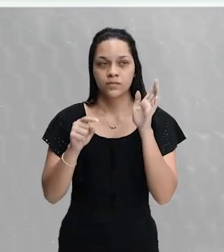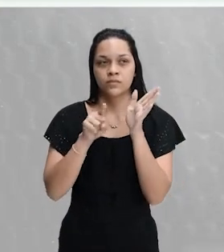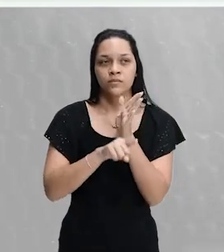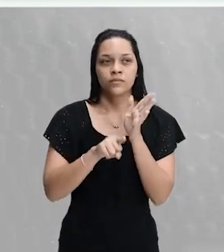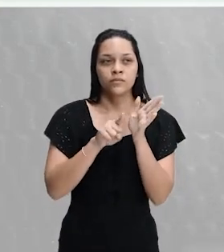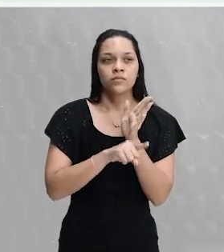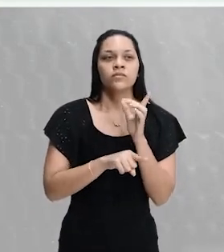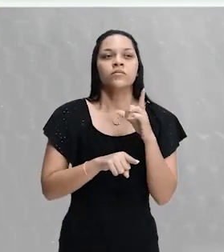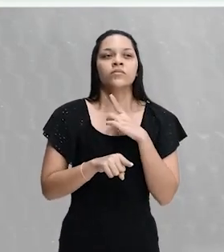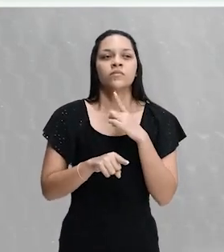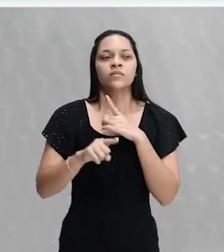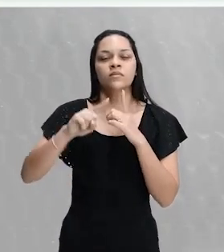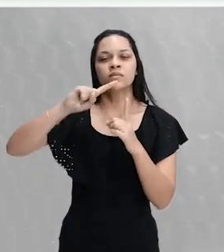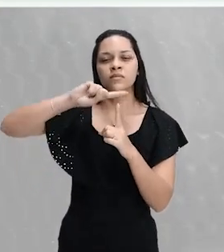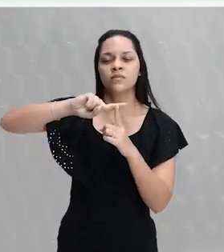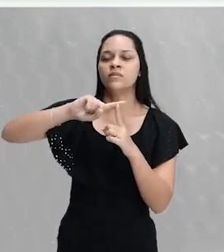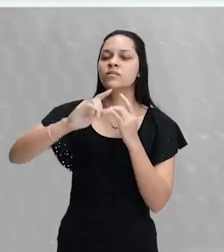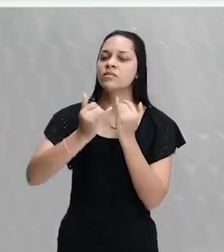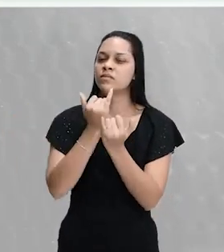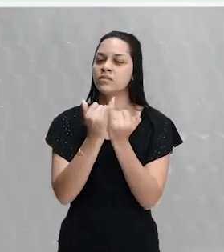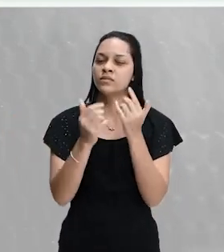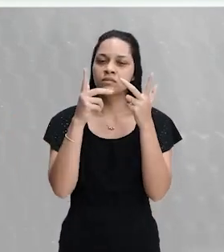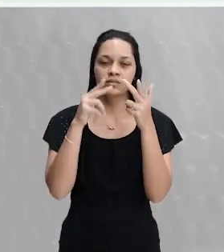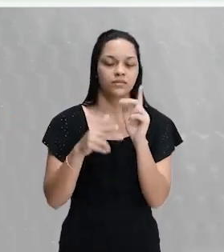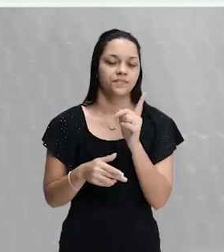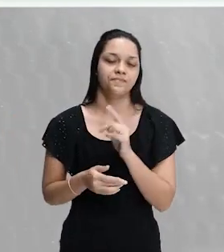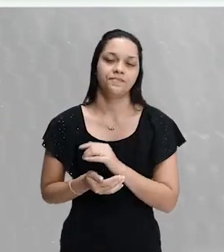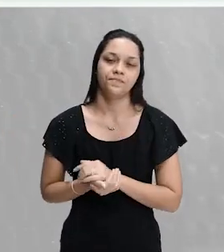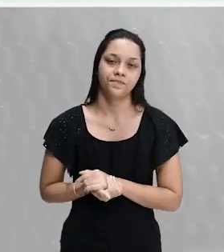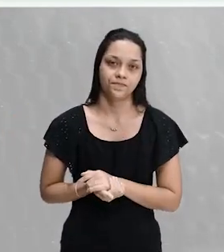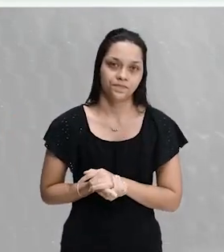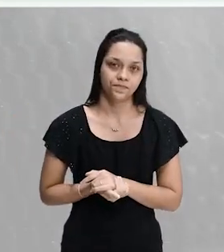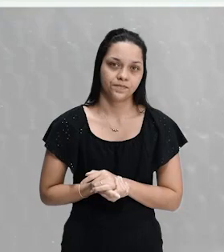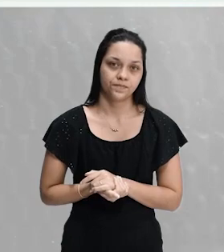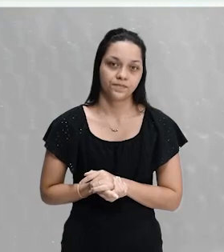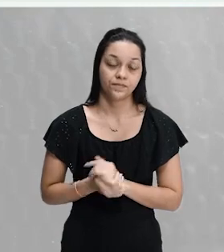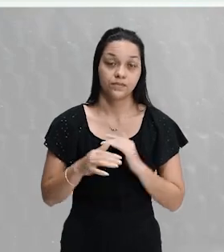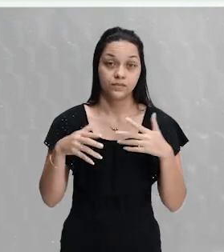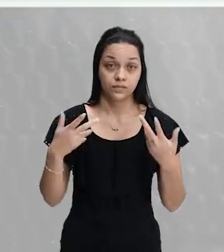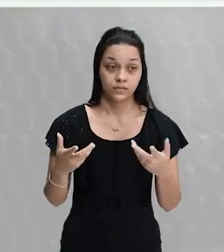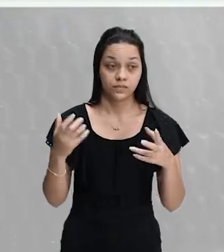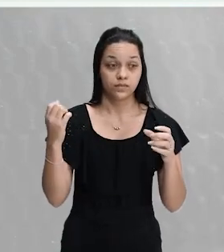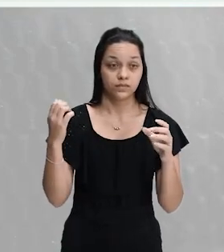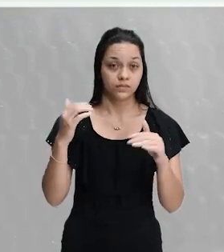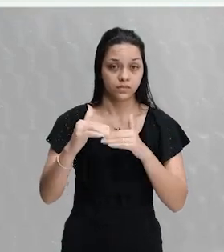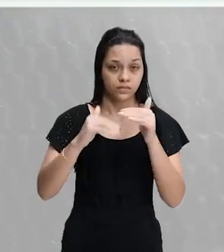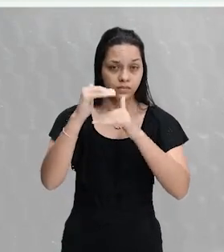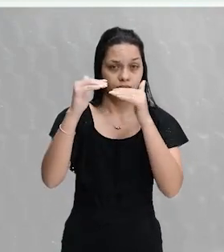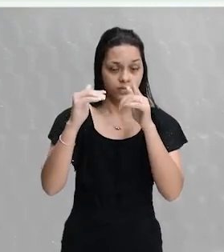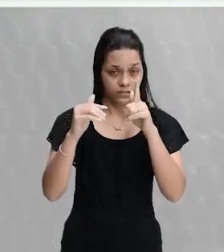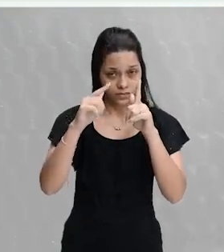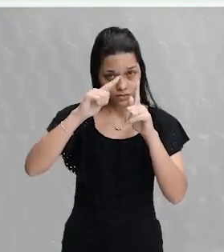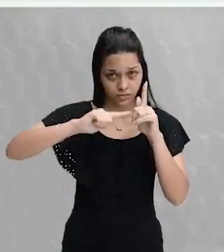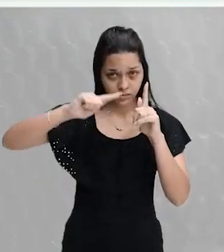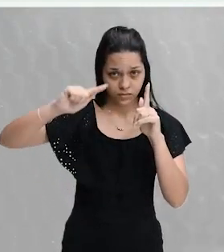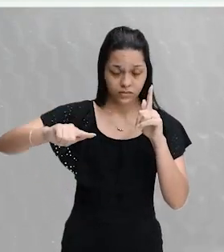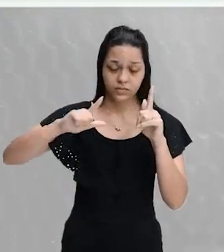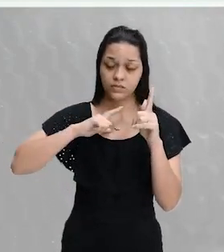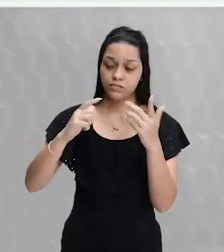aqui é positivo, né? Parecido, mas não é igual. Vamos agora construir o gráfico dessa função e